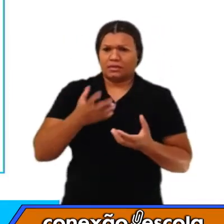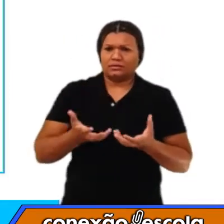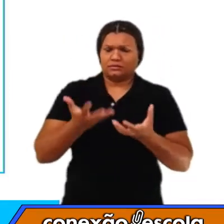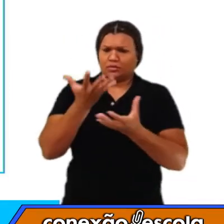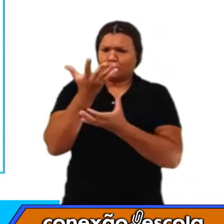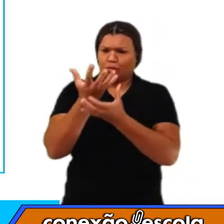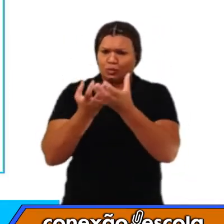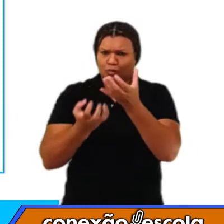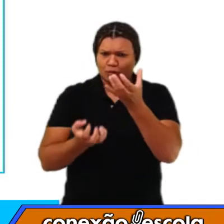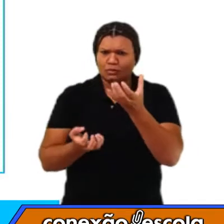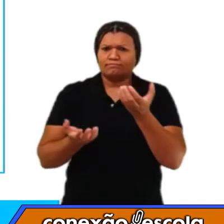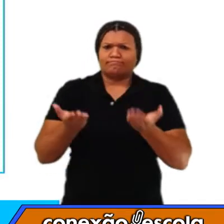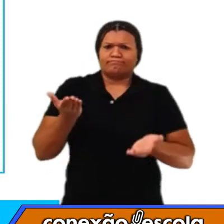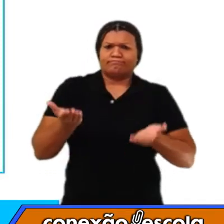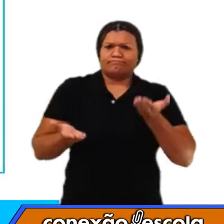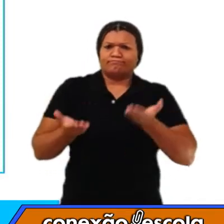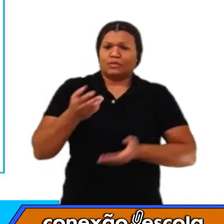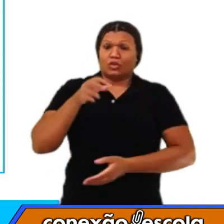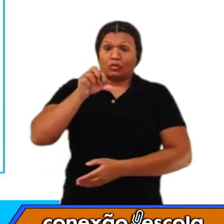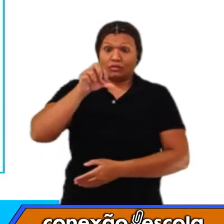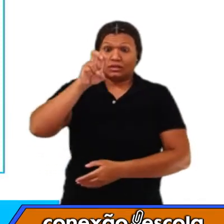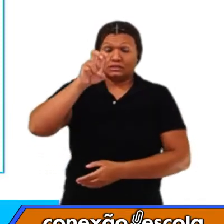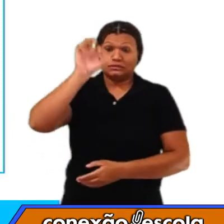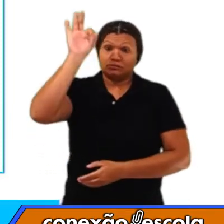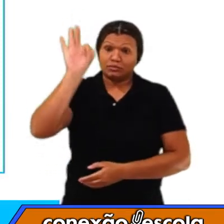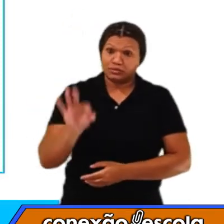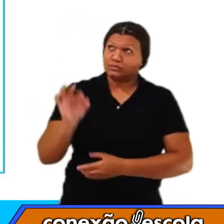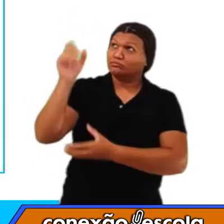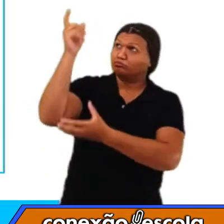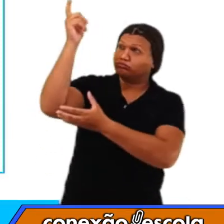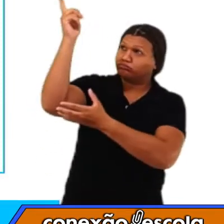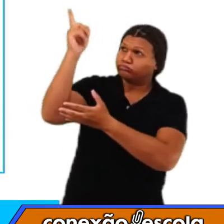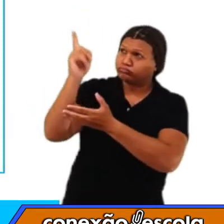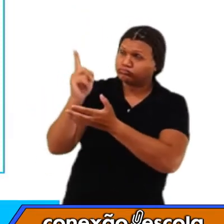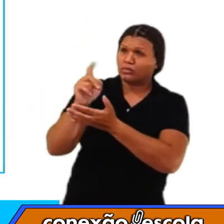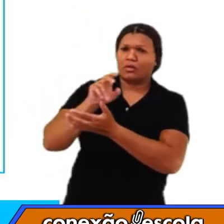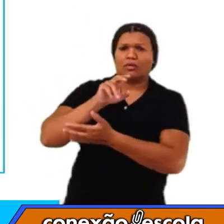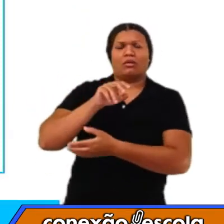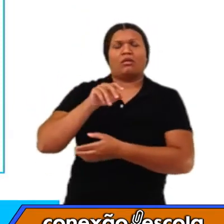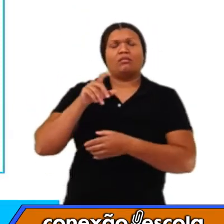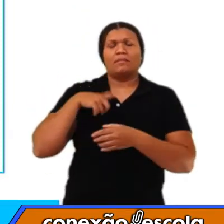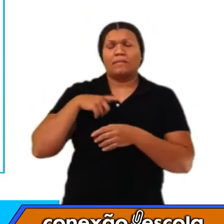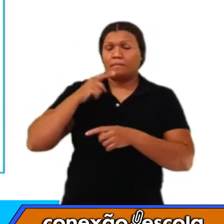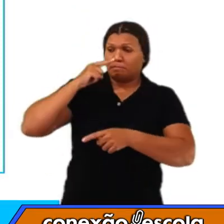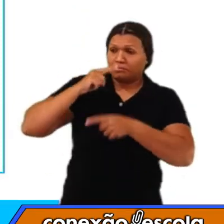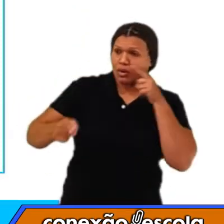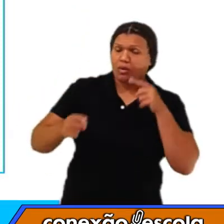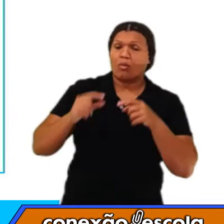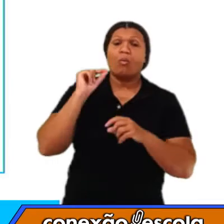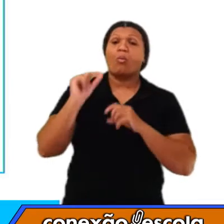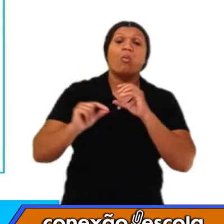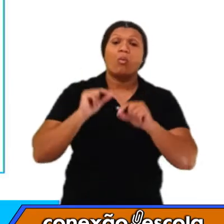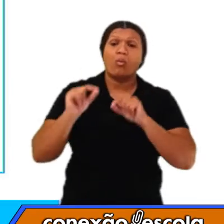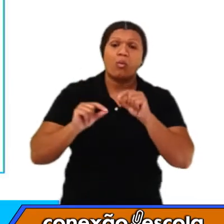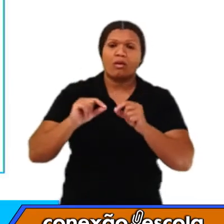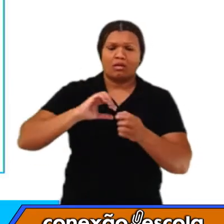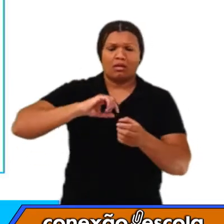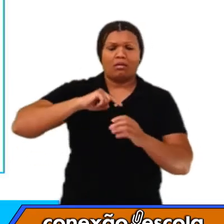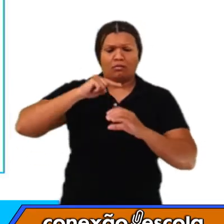95% desses raios, impedir, então, o aquecimento da Terra e trabalhar na saúde